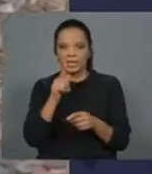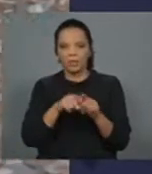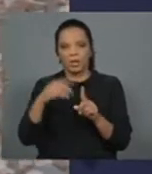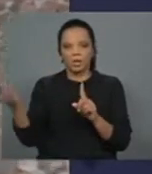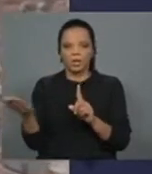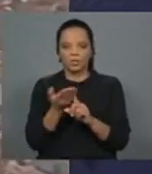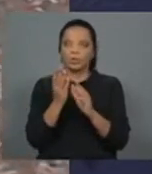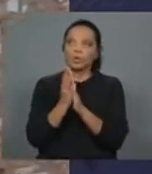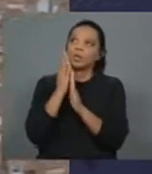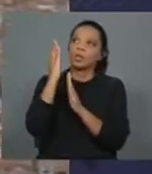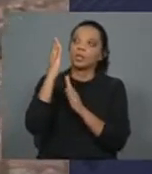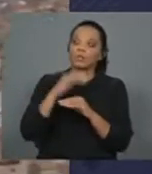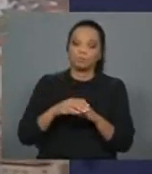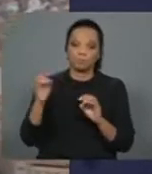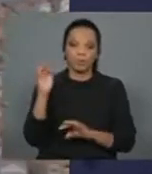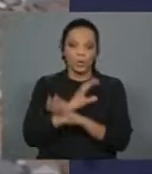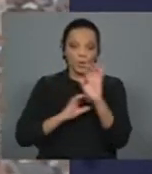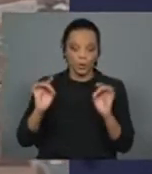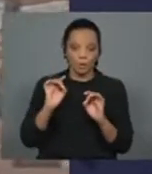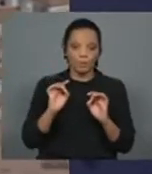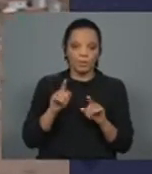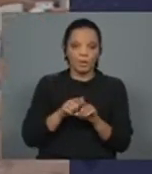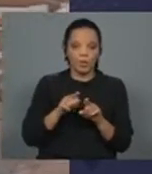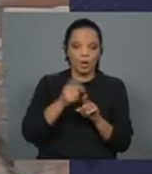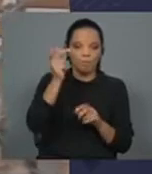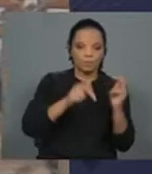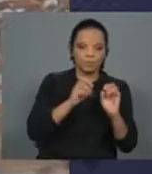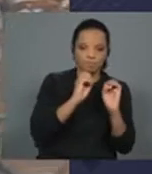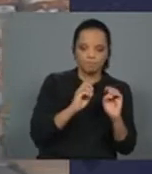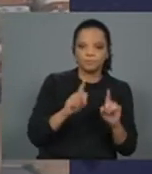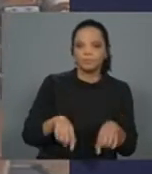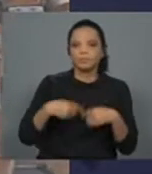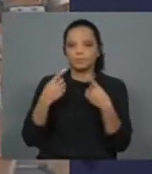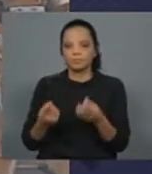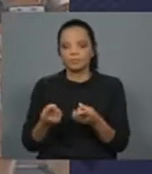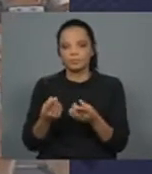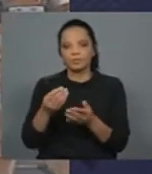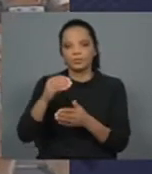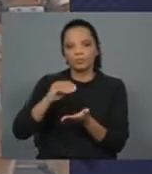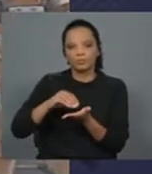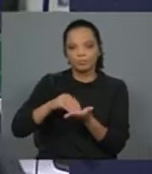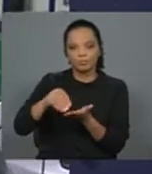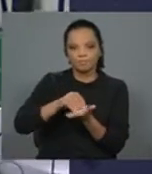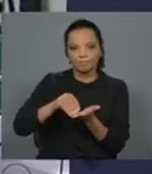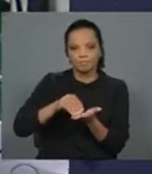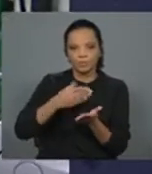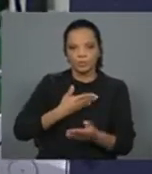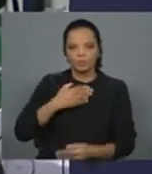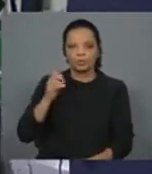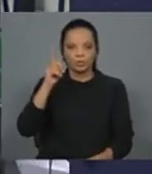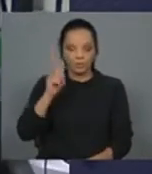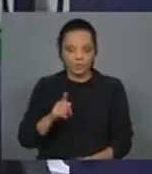divino. Da Europa anglicana, que escapou ilesa, começaram entretanto a chegar recados a Dom José. Cavaleiro de